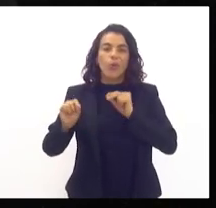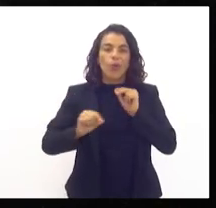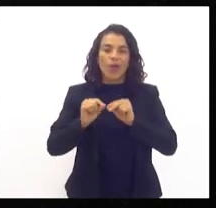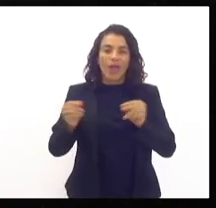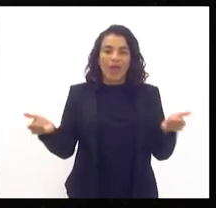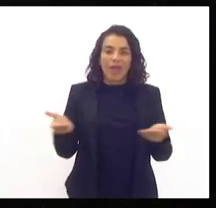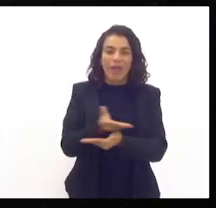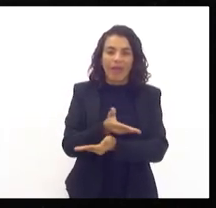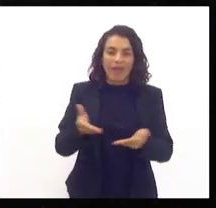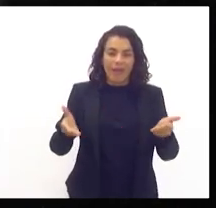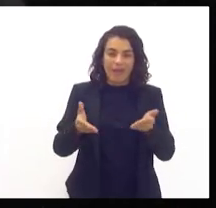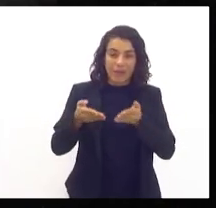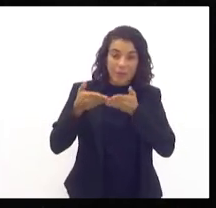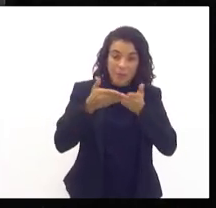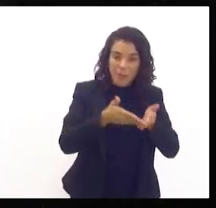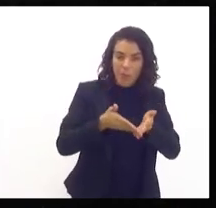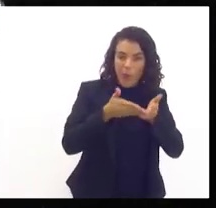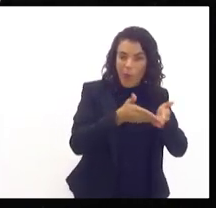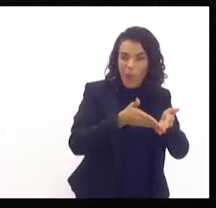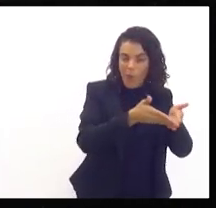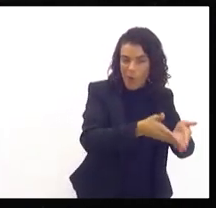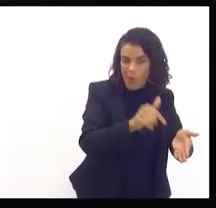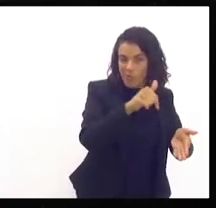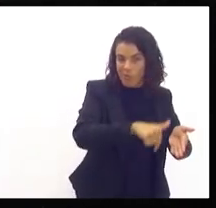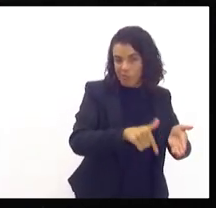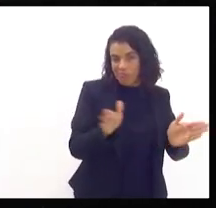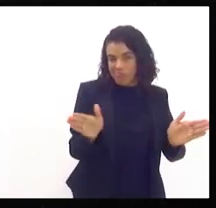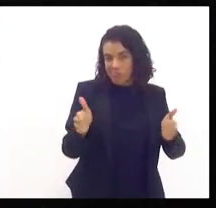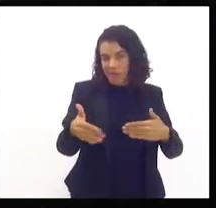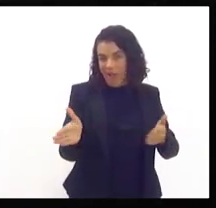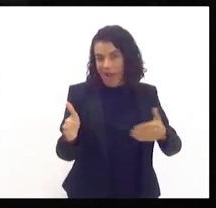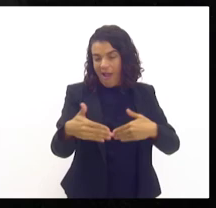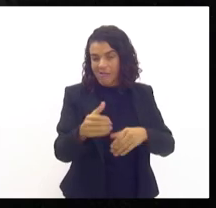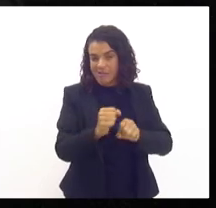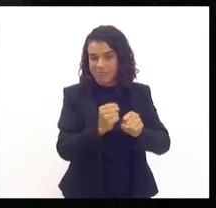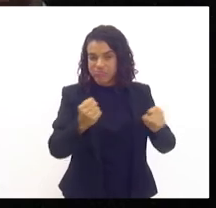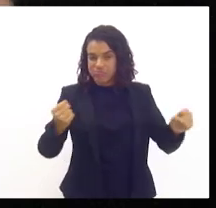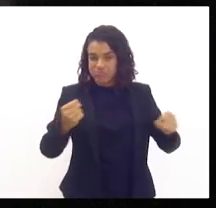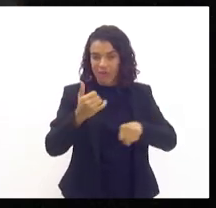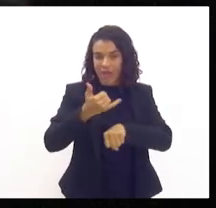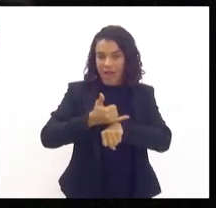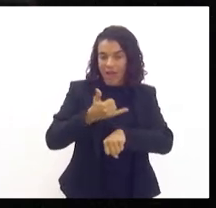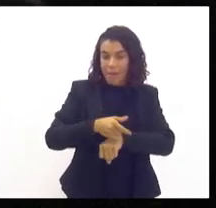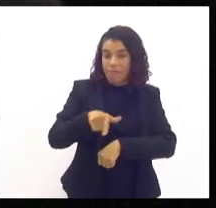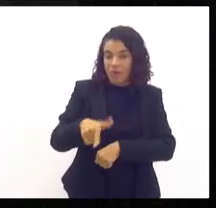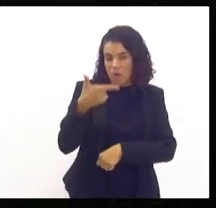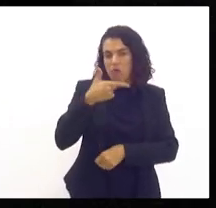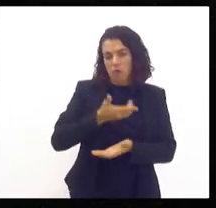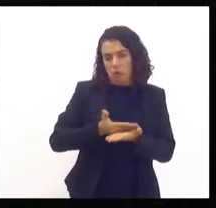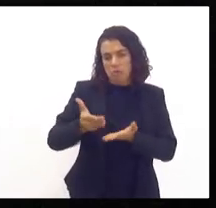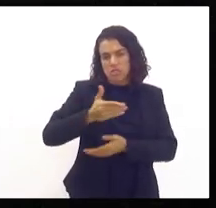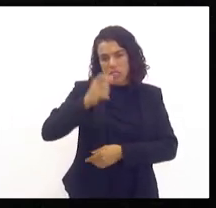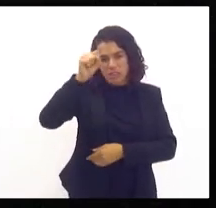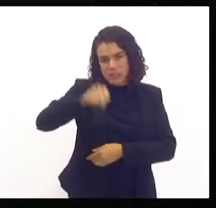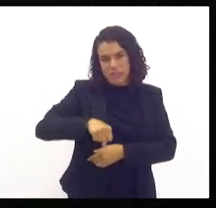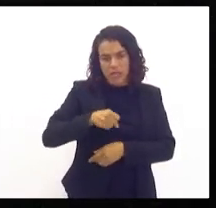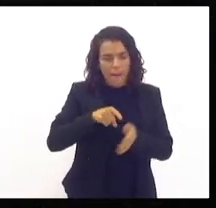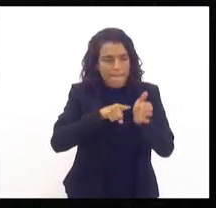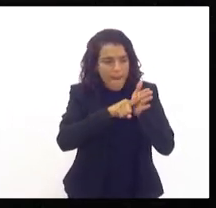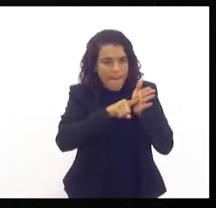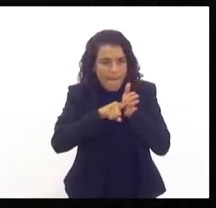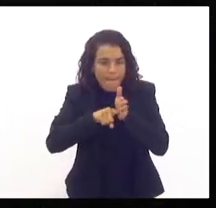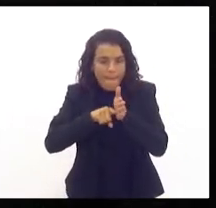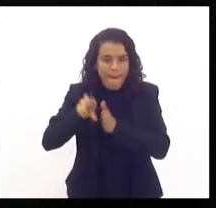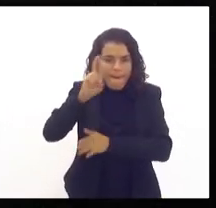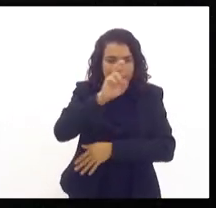em contêineres, eu quero dizer que eu vou começar a fiscalizar isso tudo. Não é só os ônibus que entram,